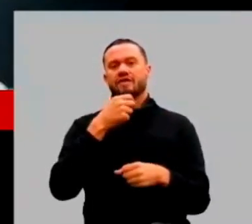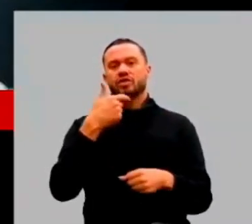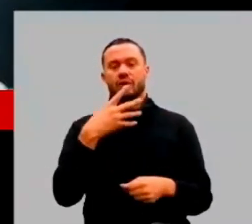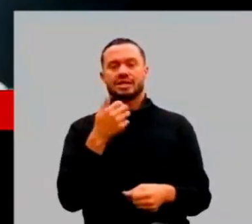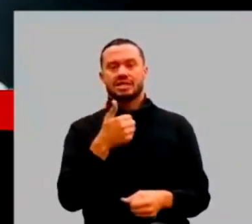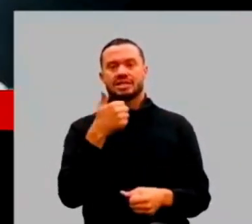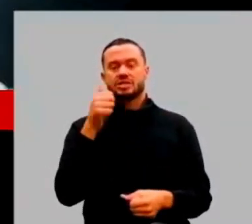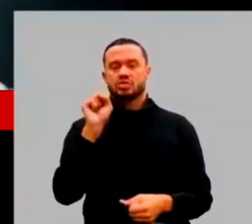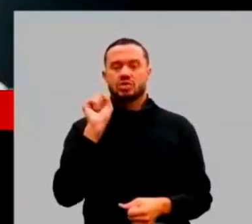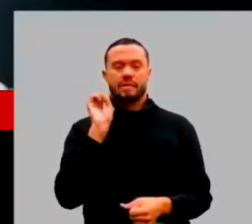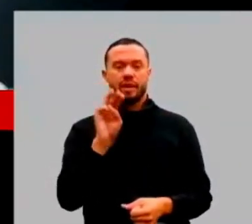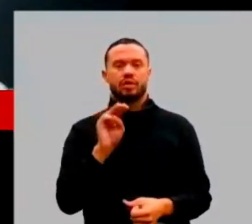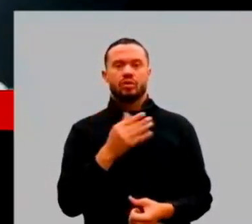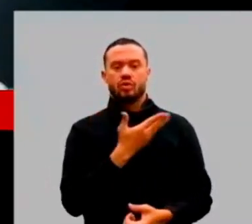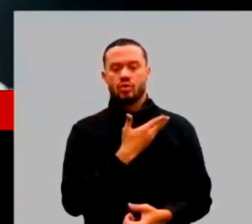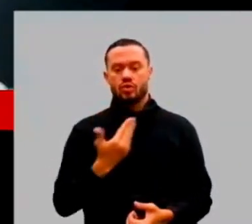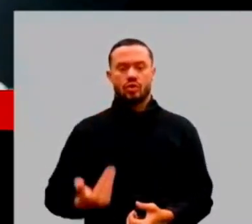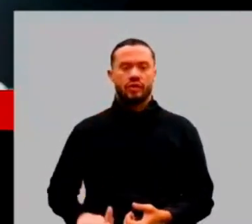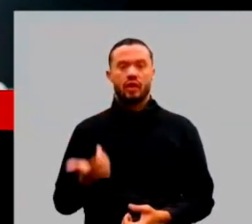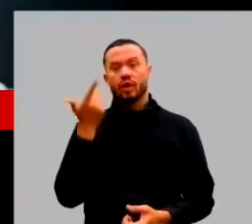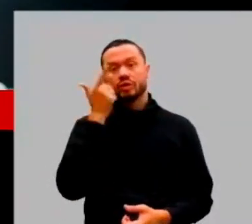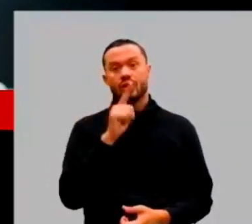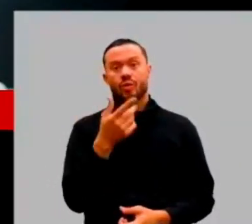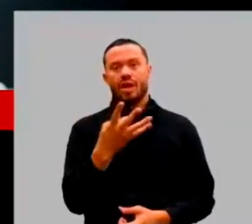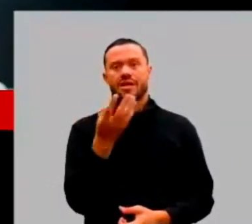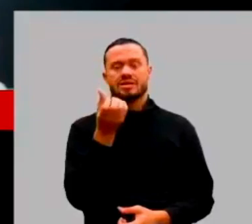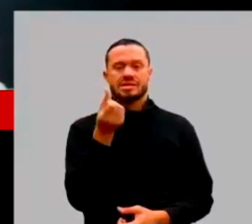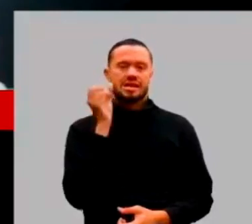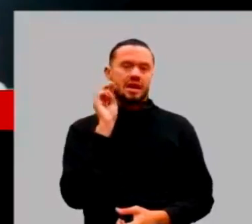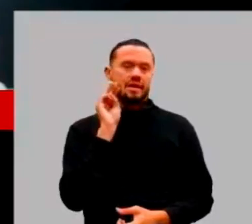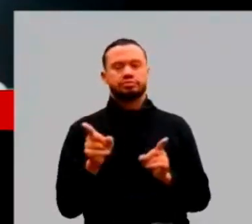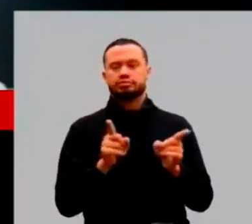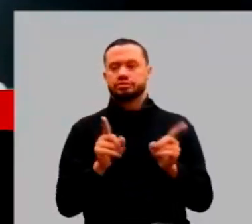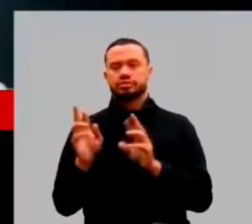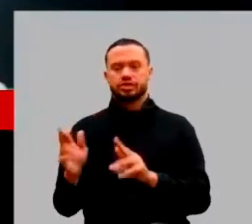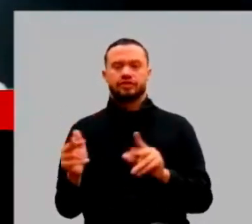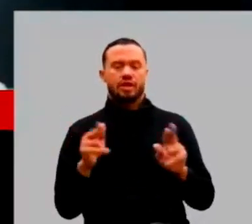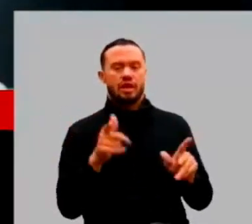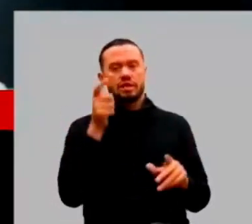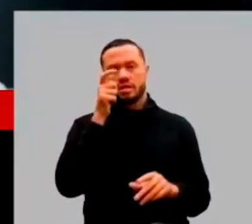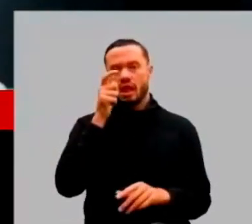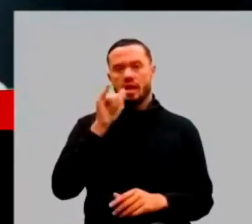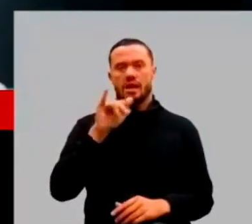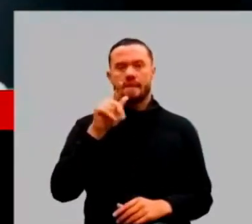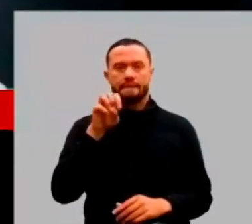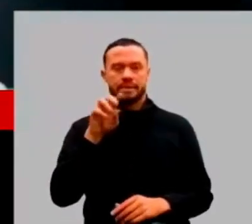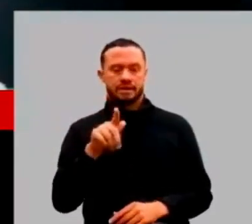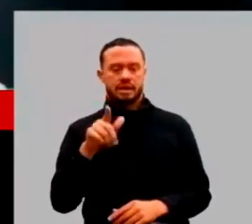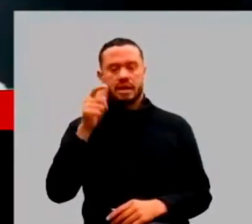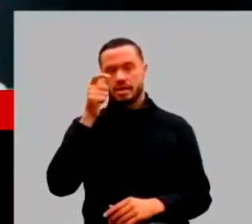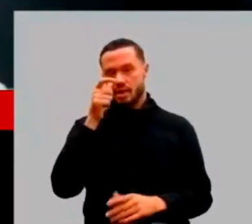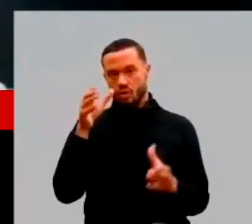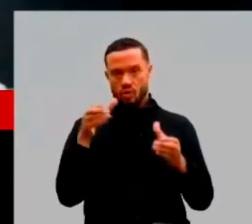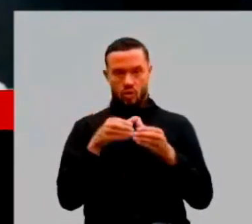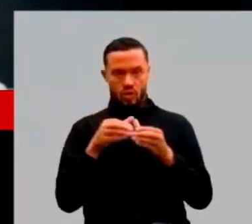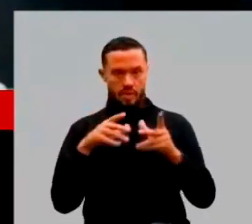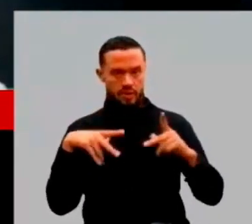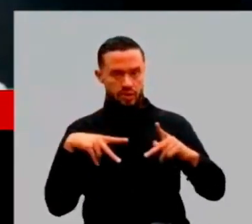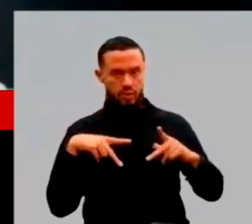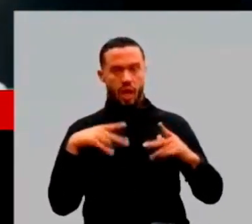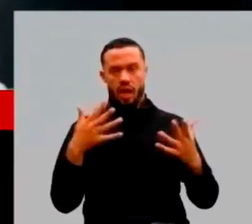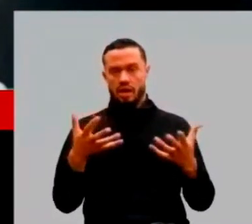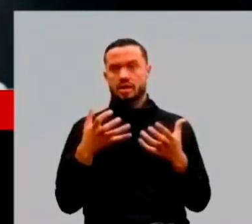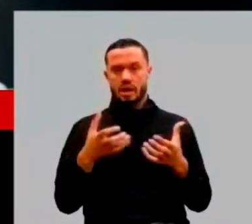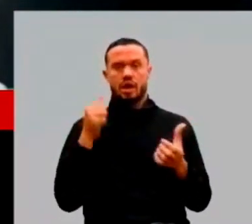milhões o governo vai conseguir aí 46 milhões com a venda dos imóveis interesse de grupos privados que querem ter acesso a